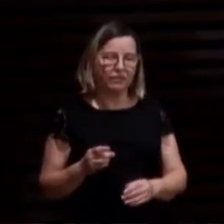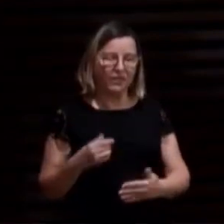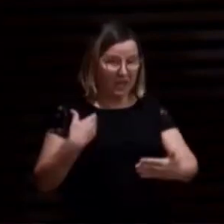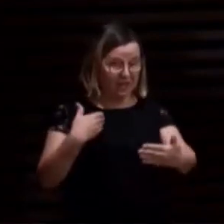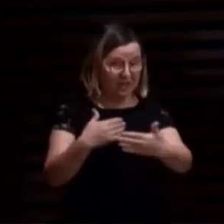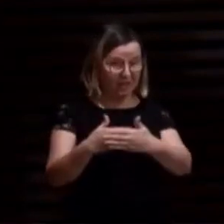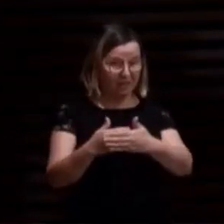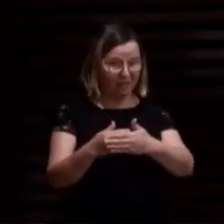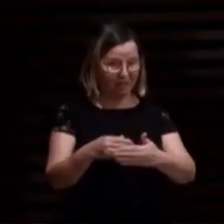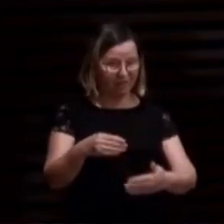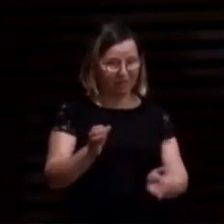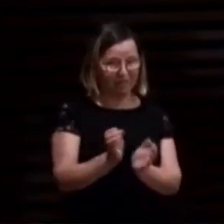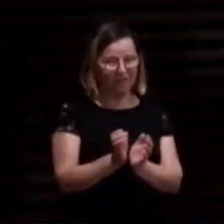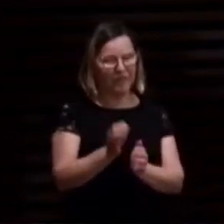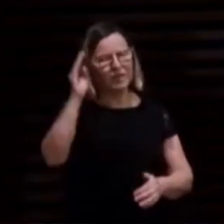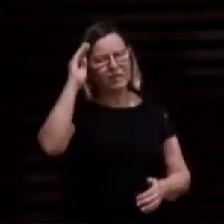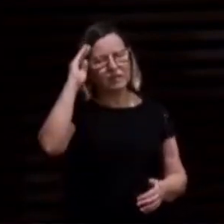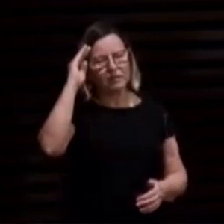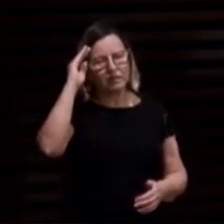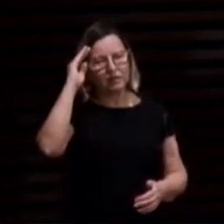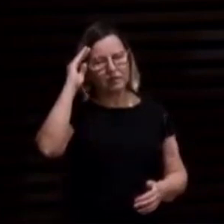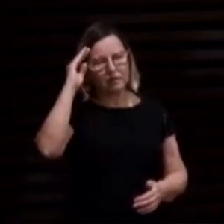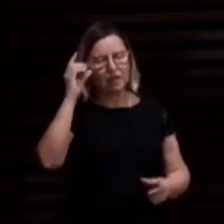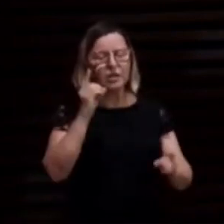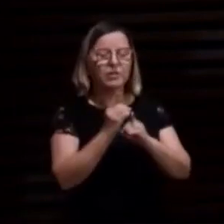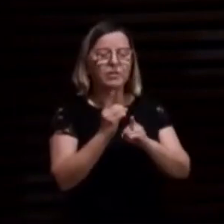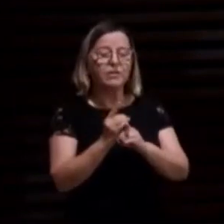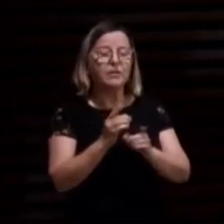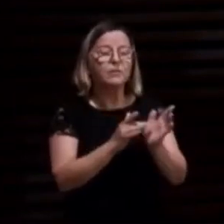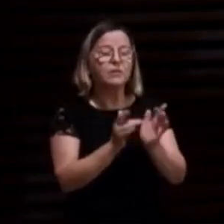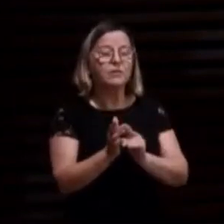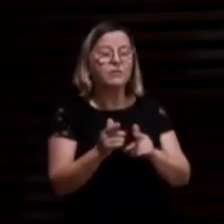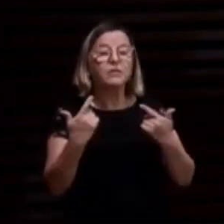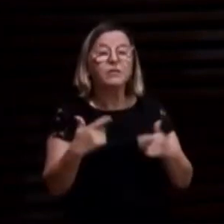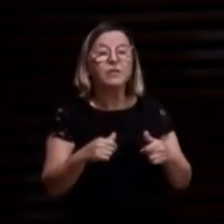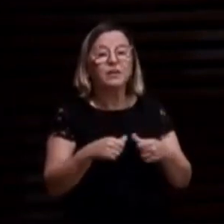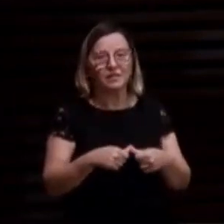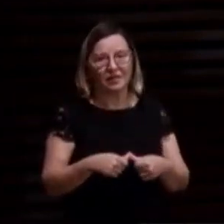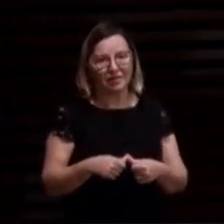dos soldados. E onde é que estavam os discípulos de Jesus nessa hora?